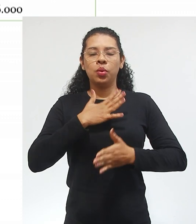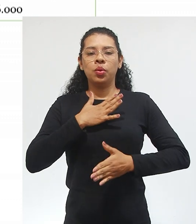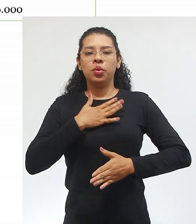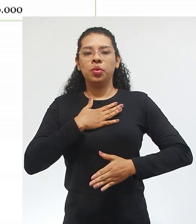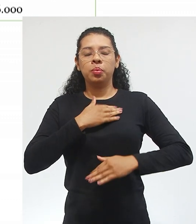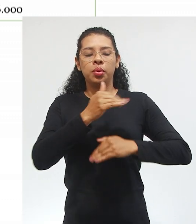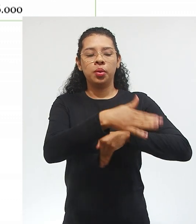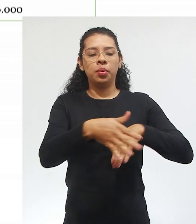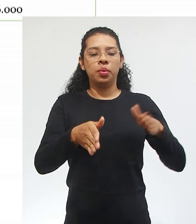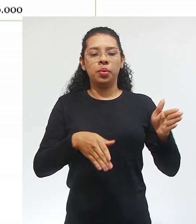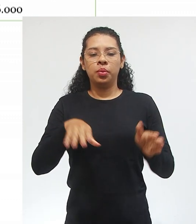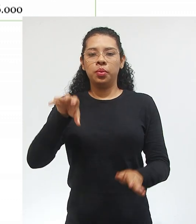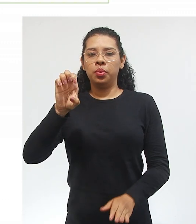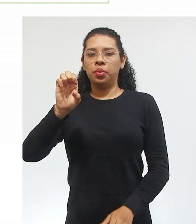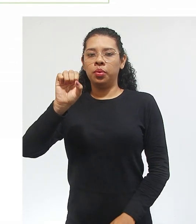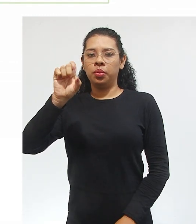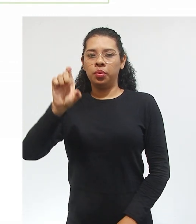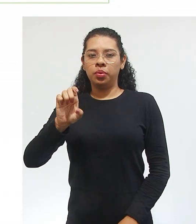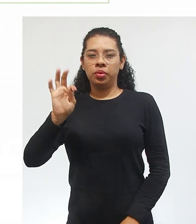estoque.